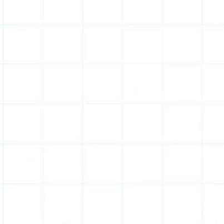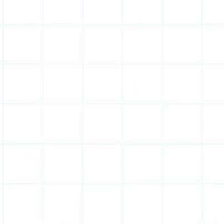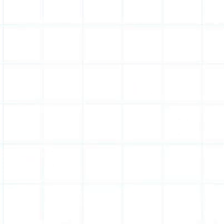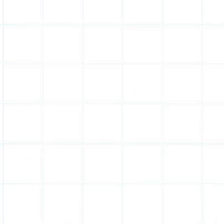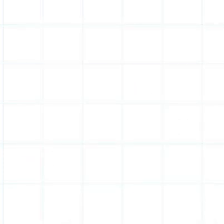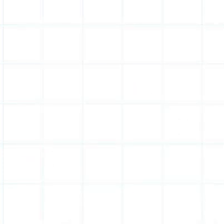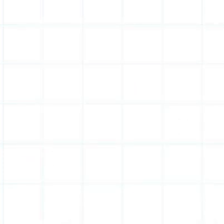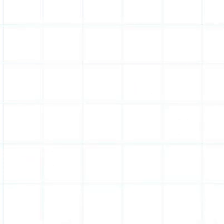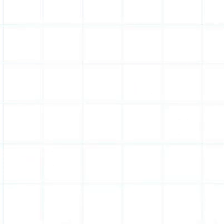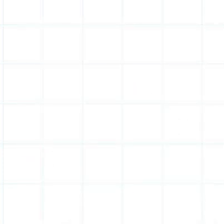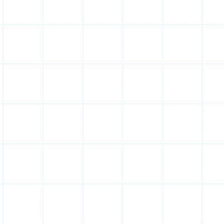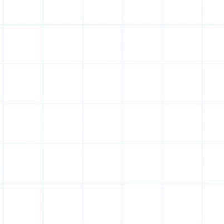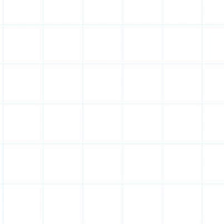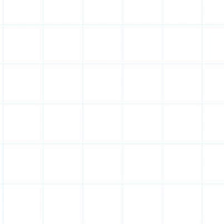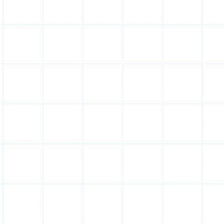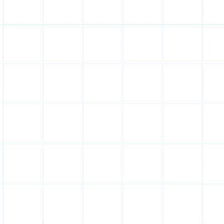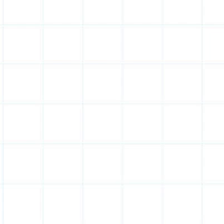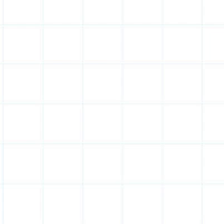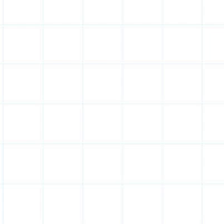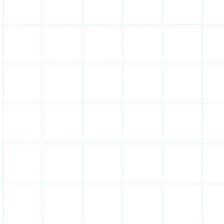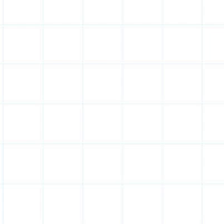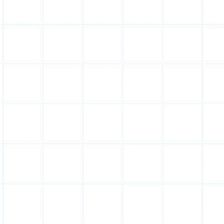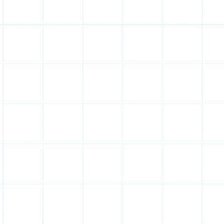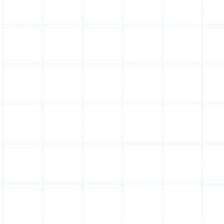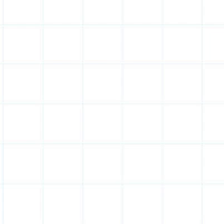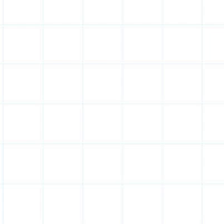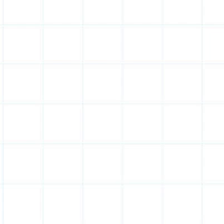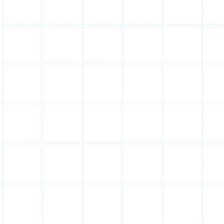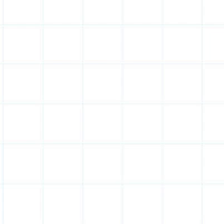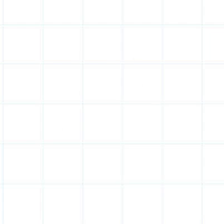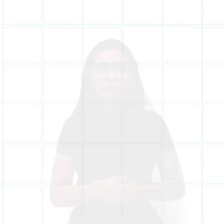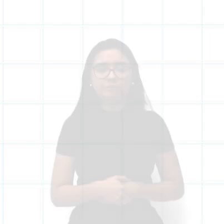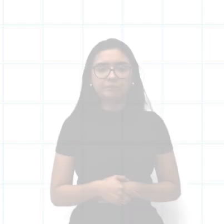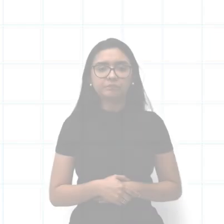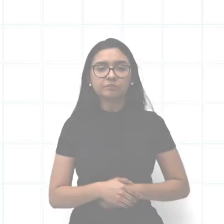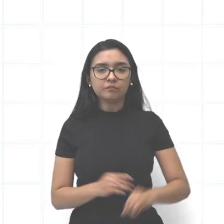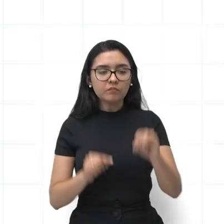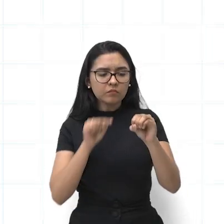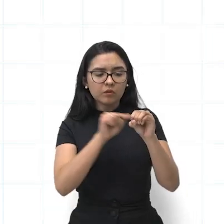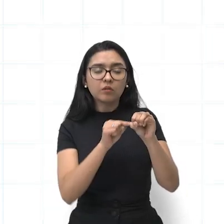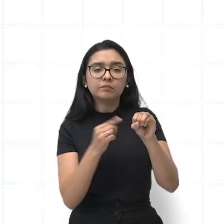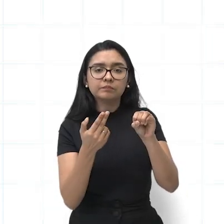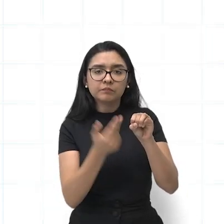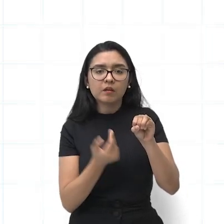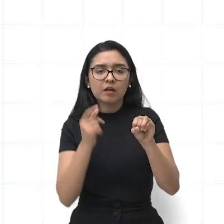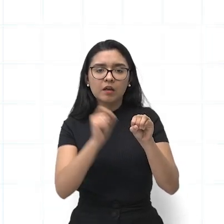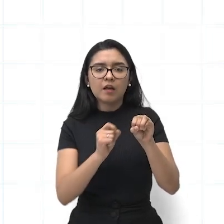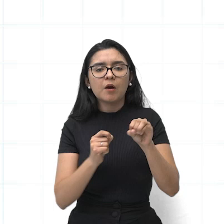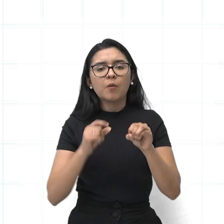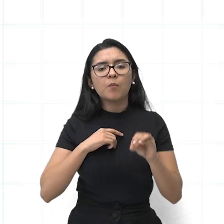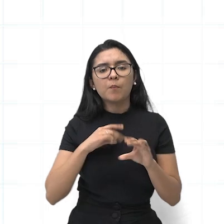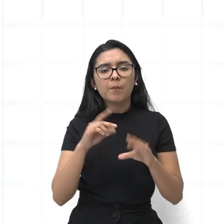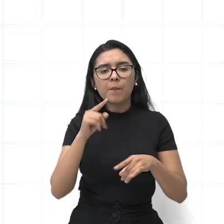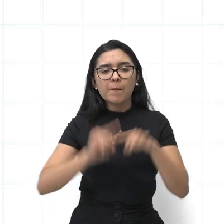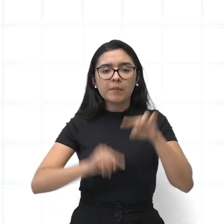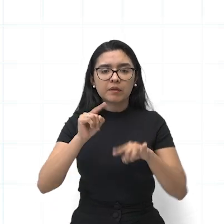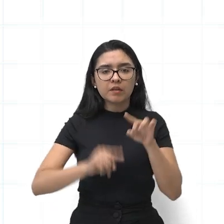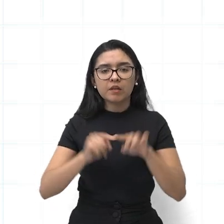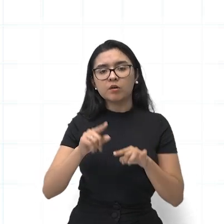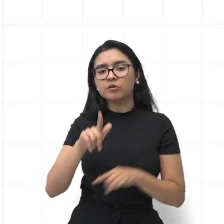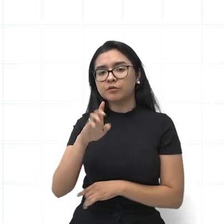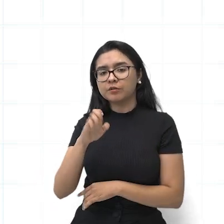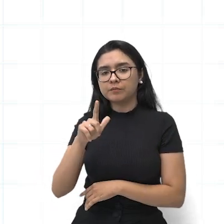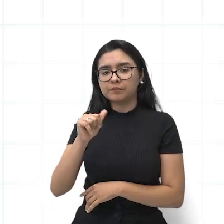As bolinhas de tinta, elas são feitas de um tipo de gelatina para que elas se rompam ao atingir o